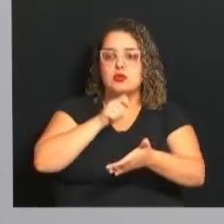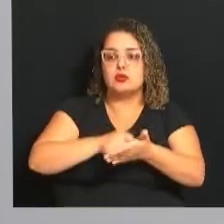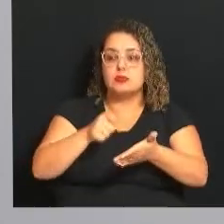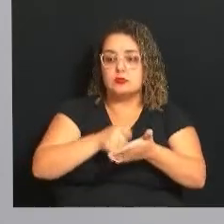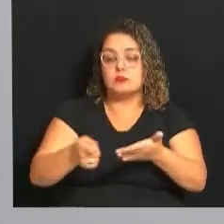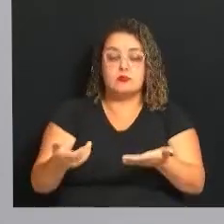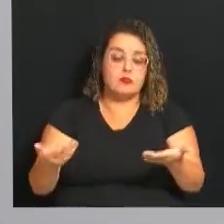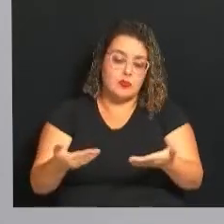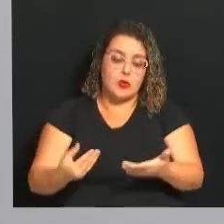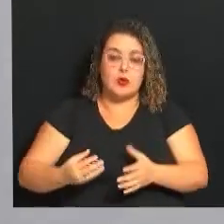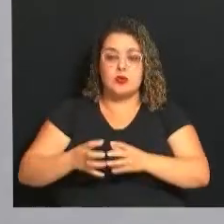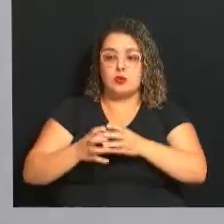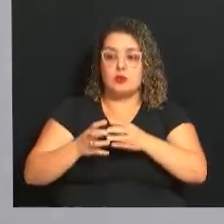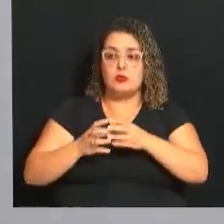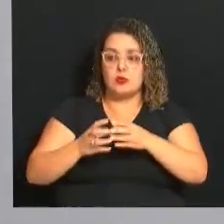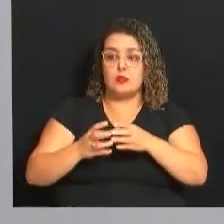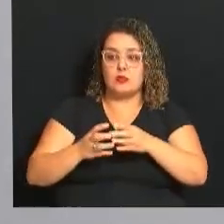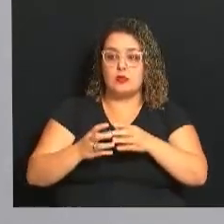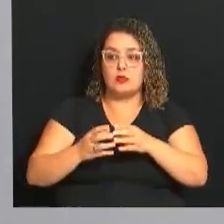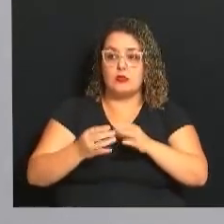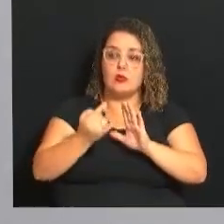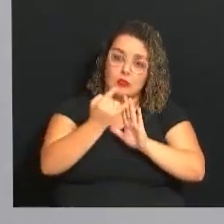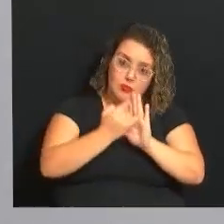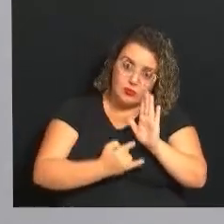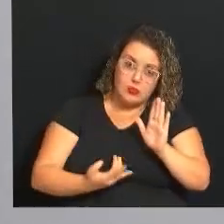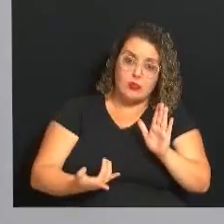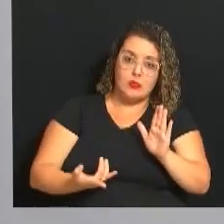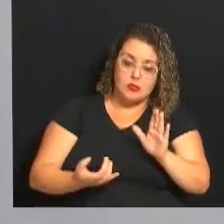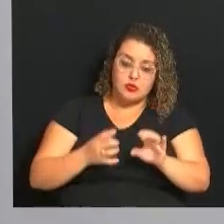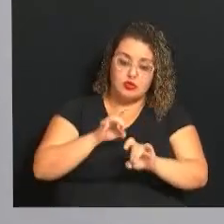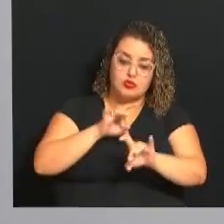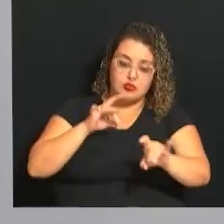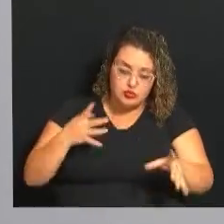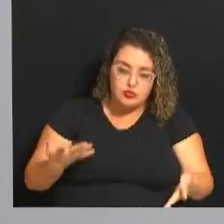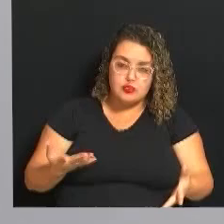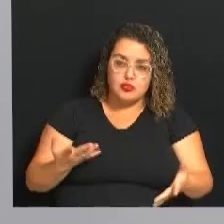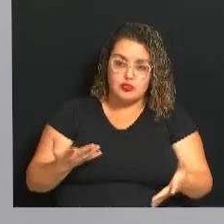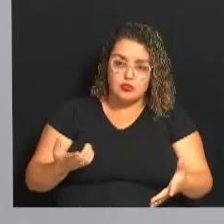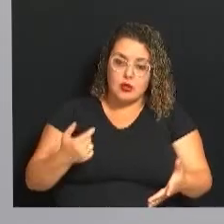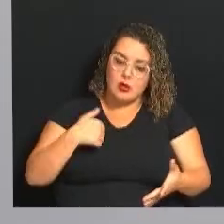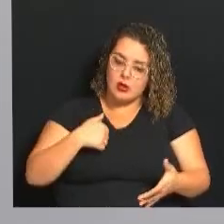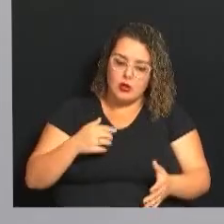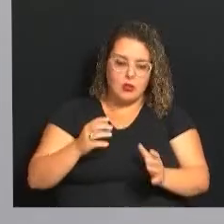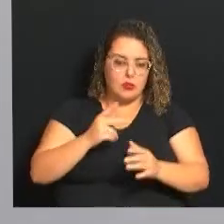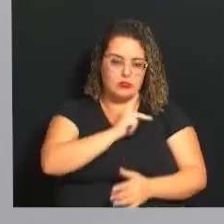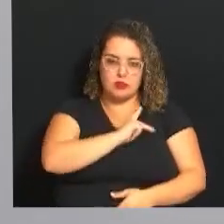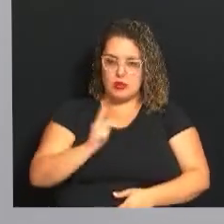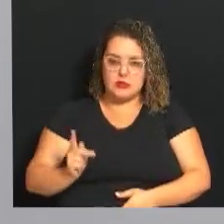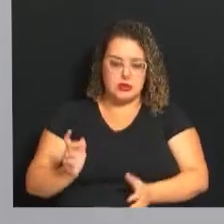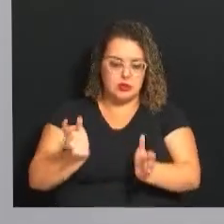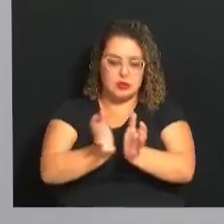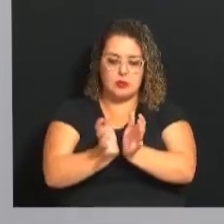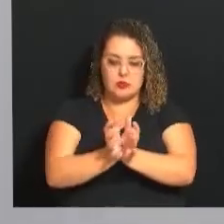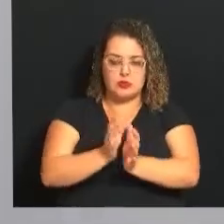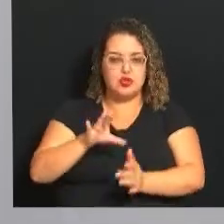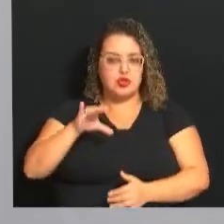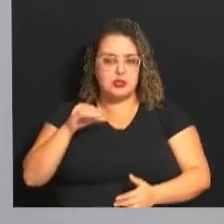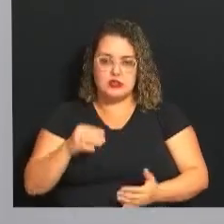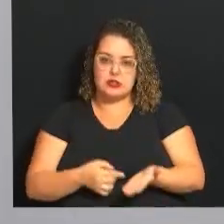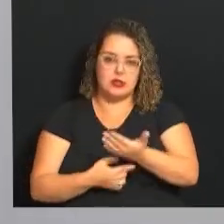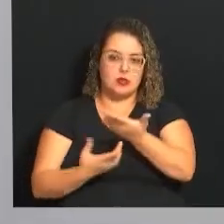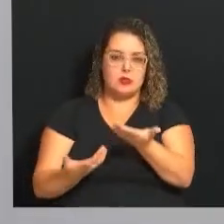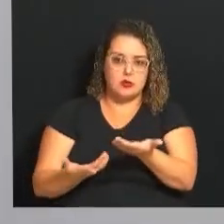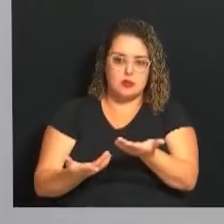convivemos na era digital e eu ainda mais com o presidente da Comissão de ciência e tecnologia não deixaram de propor essa é importante